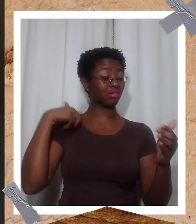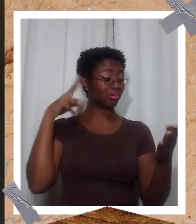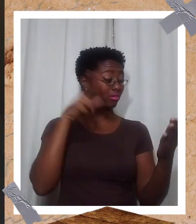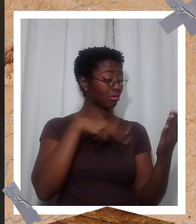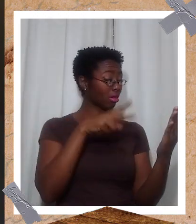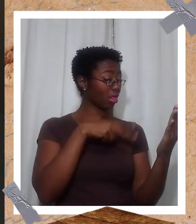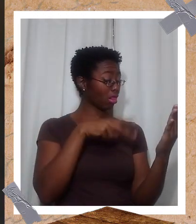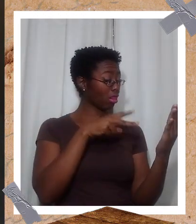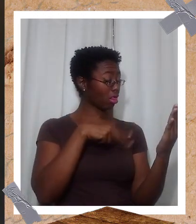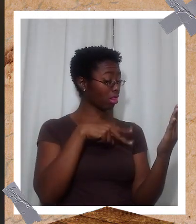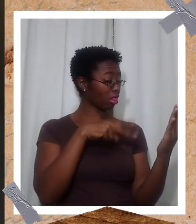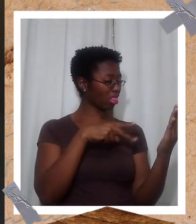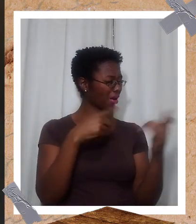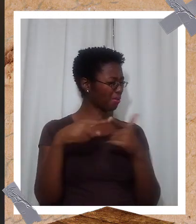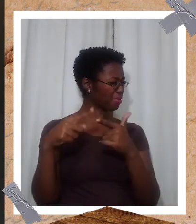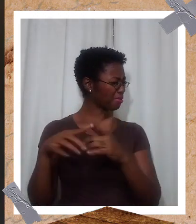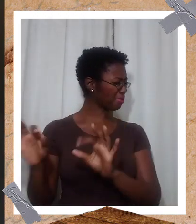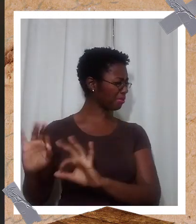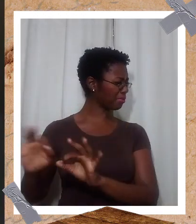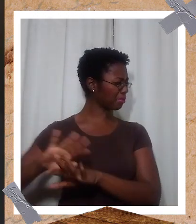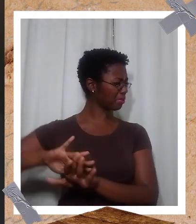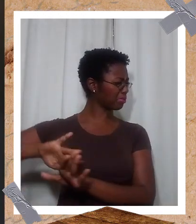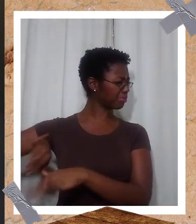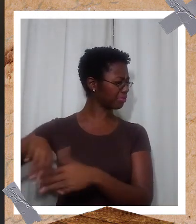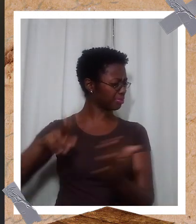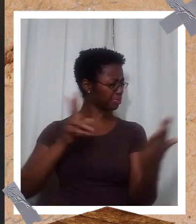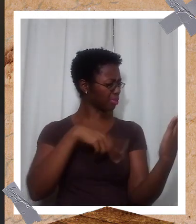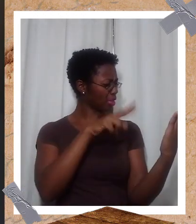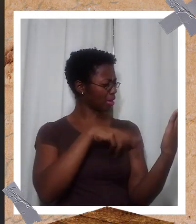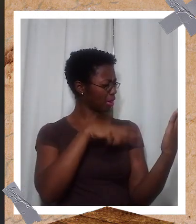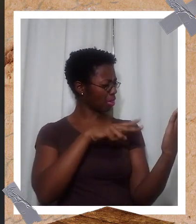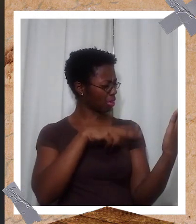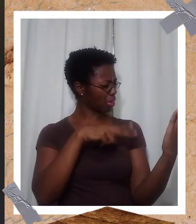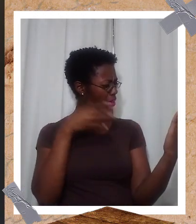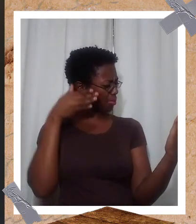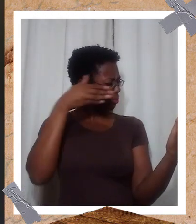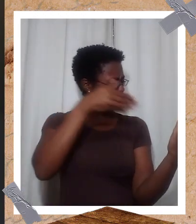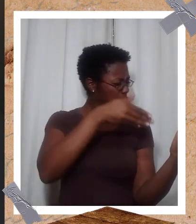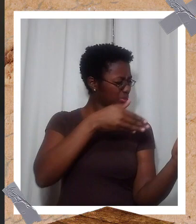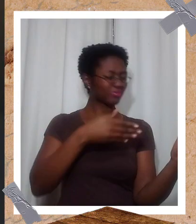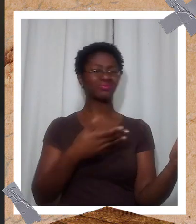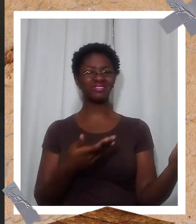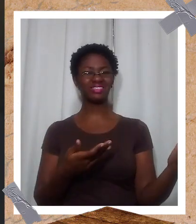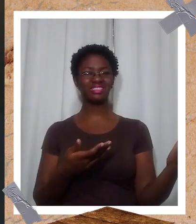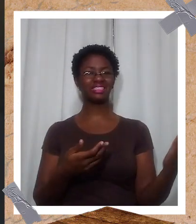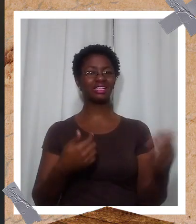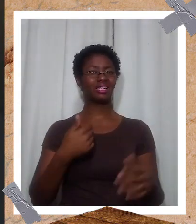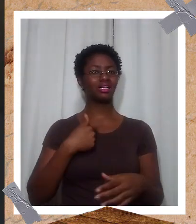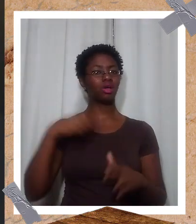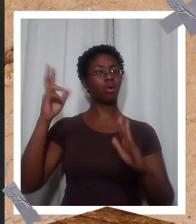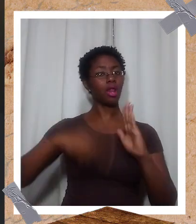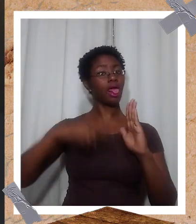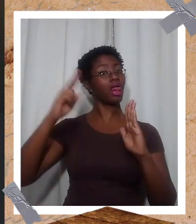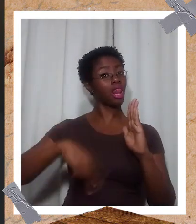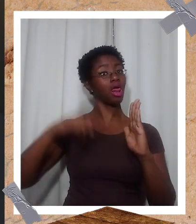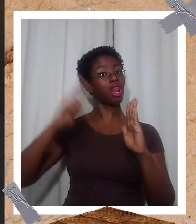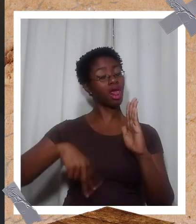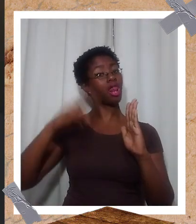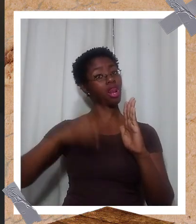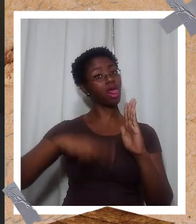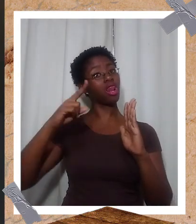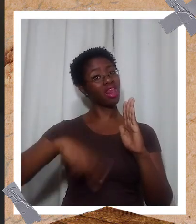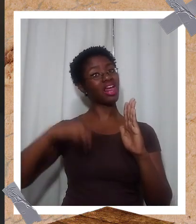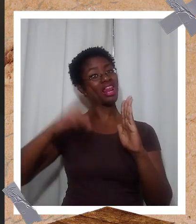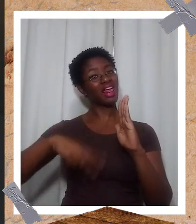dos livros, no universo da leitura e da literatura, né? E de tanto ler, de